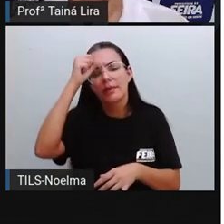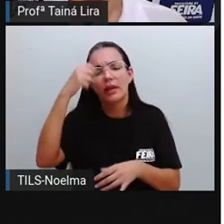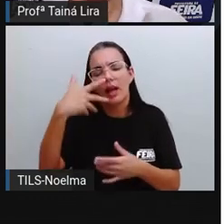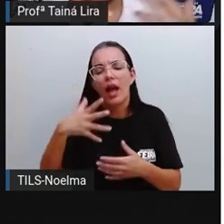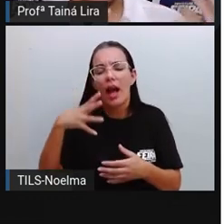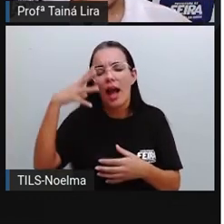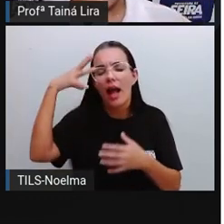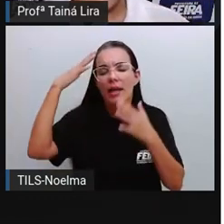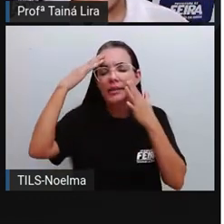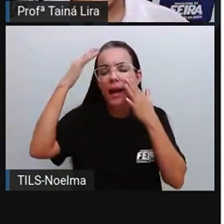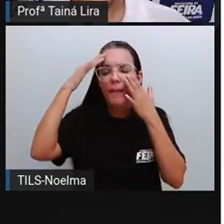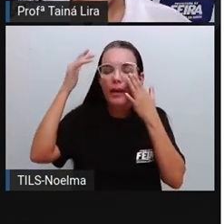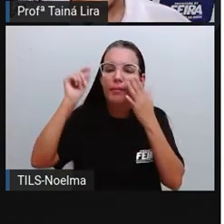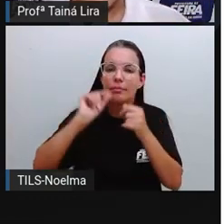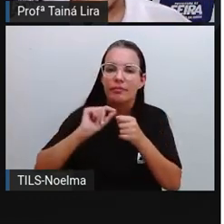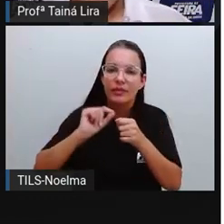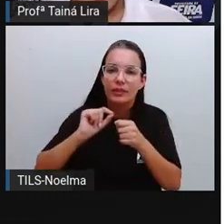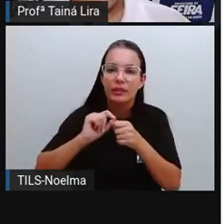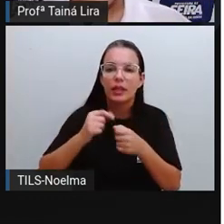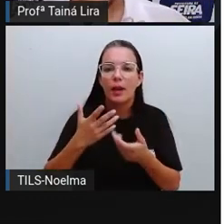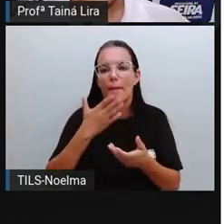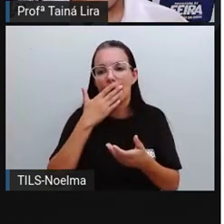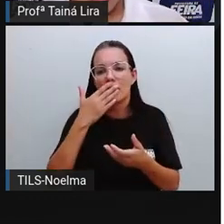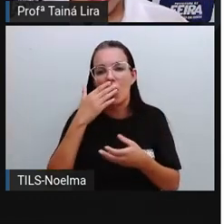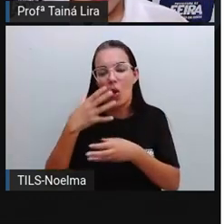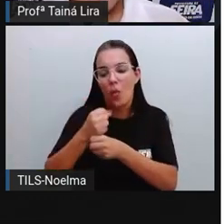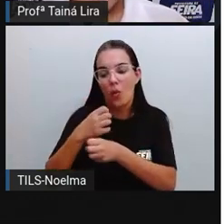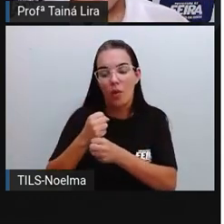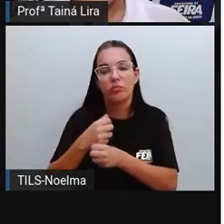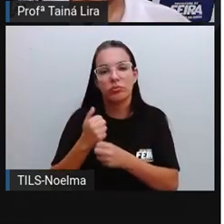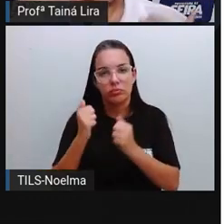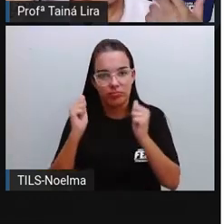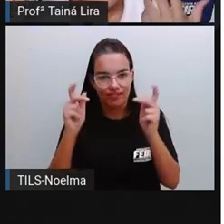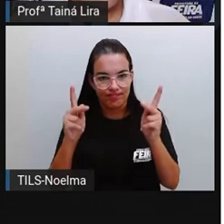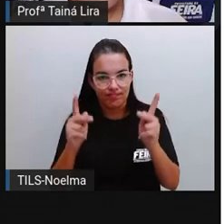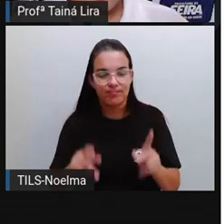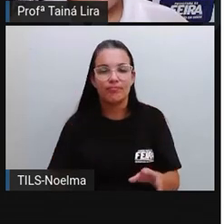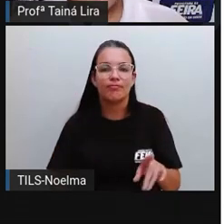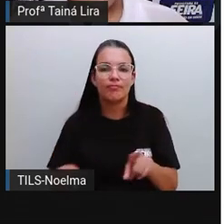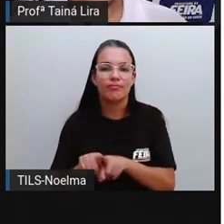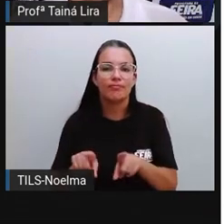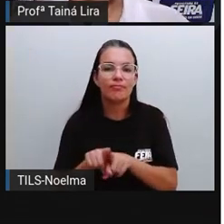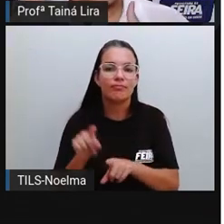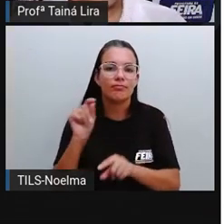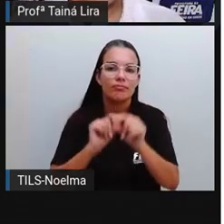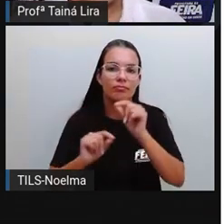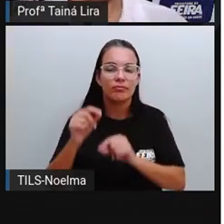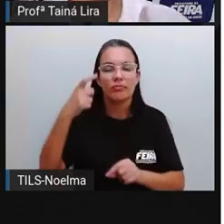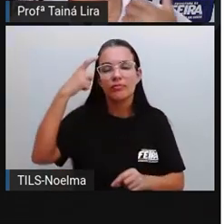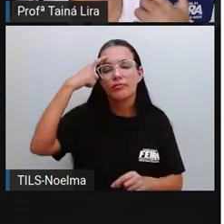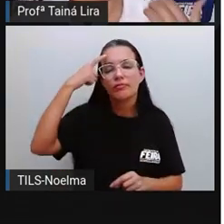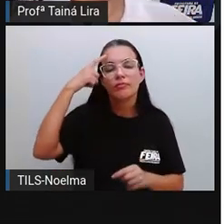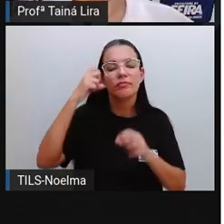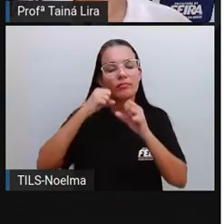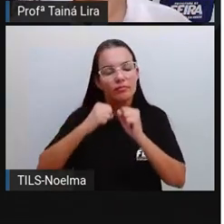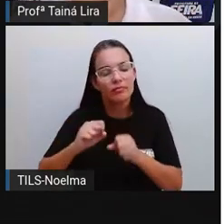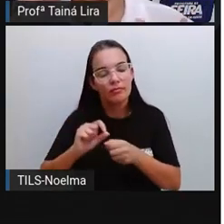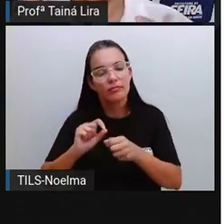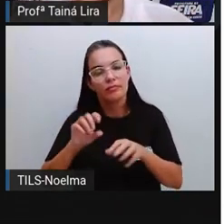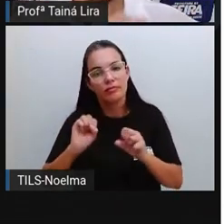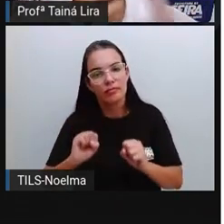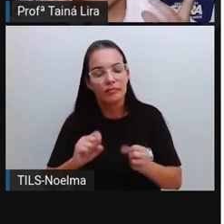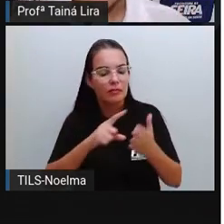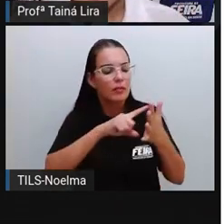souberem, né, para fazer ali o cálculo, a soma, tá? Quem sabe fazer cálculo mental pode fazer, quem não souber pode